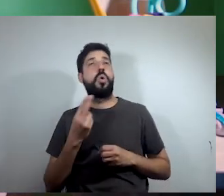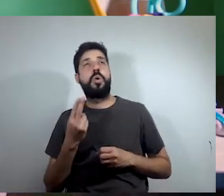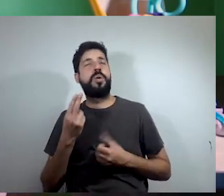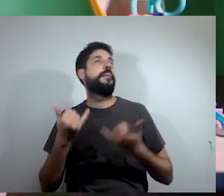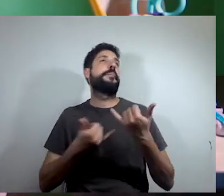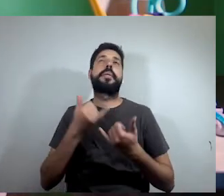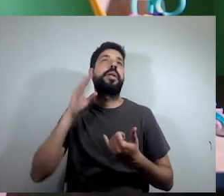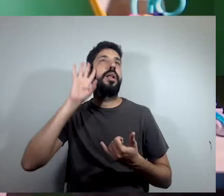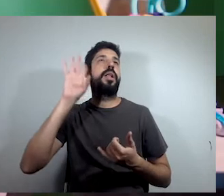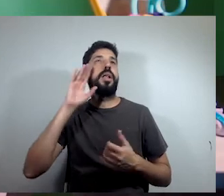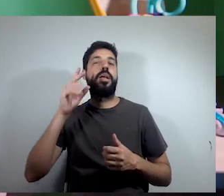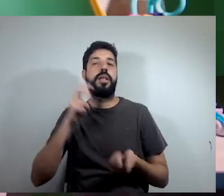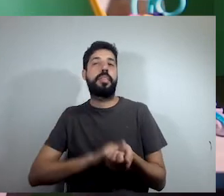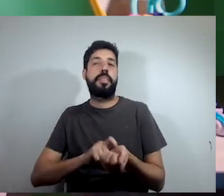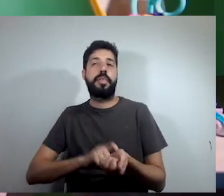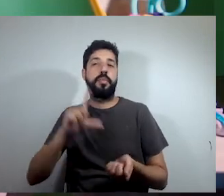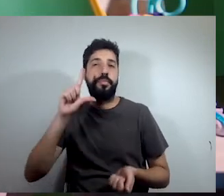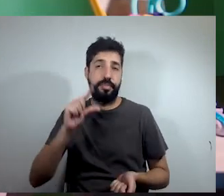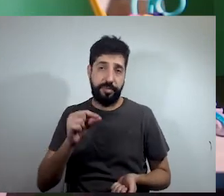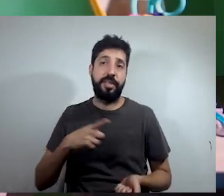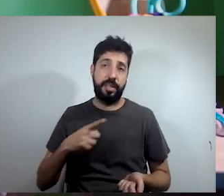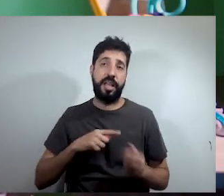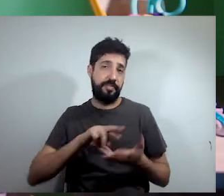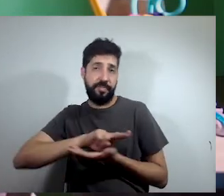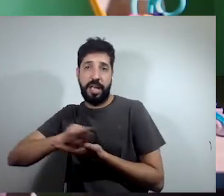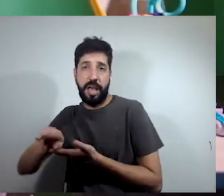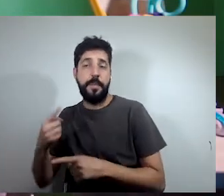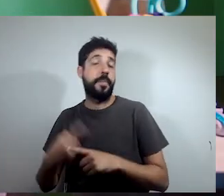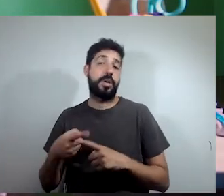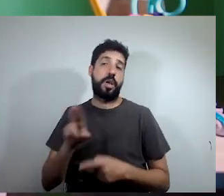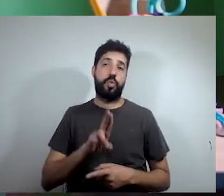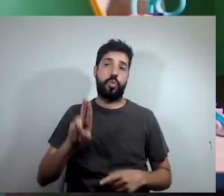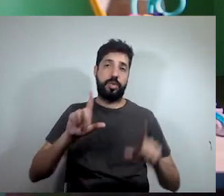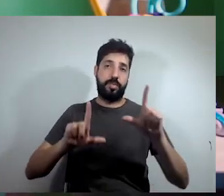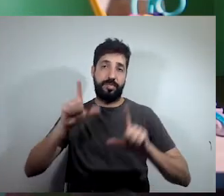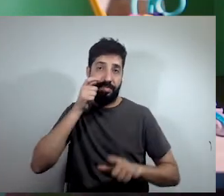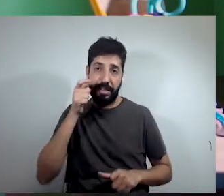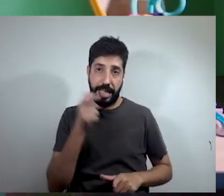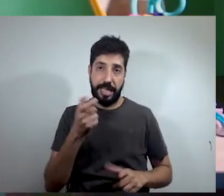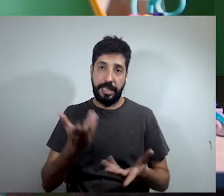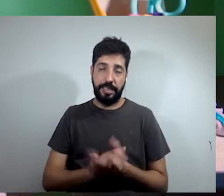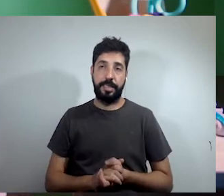para desestressar. Tem várias funções do porquê a criança tem interesse nas